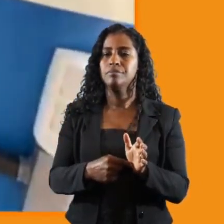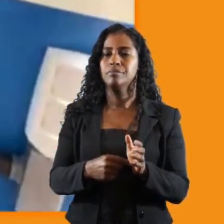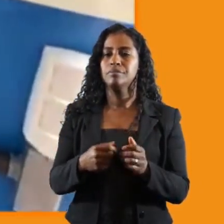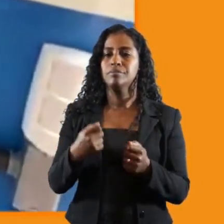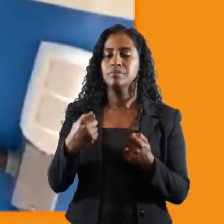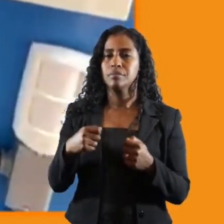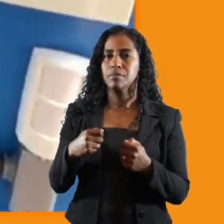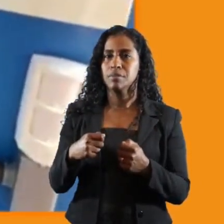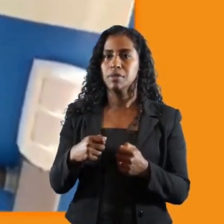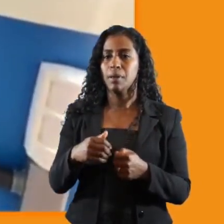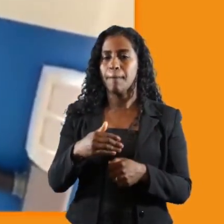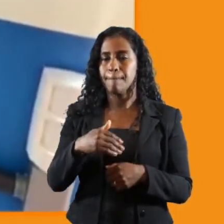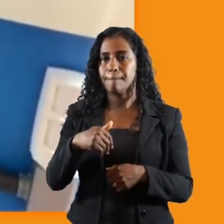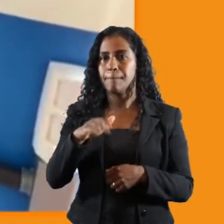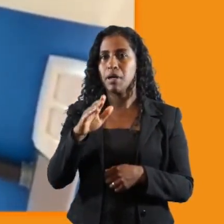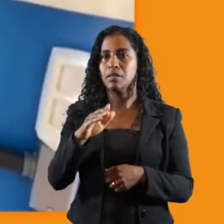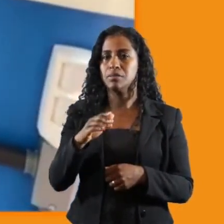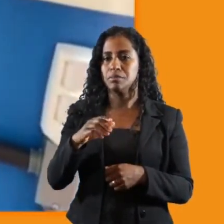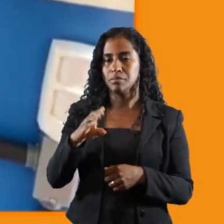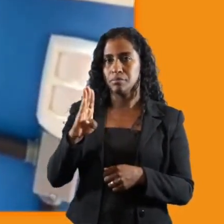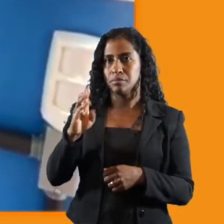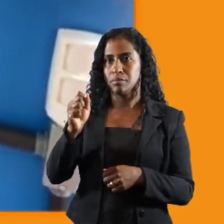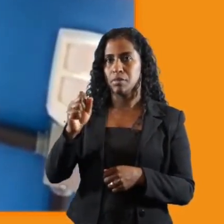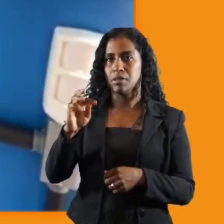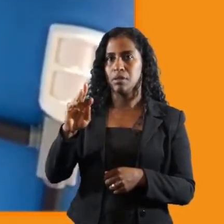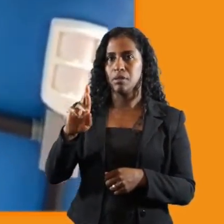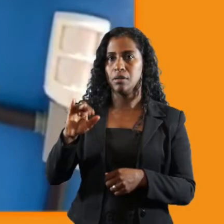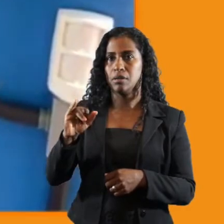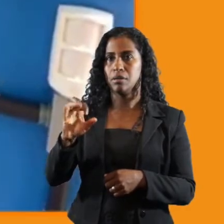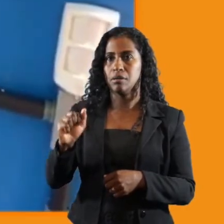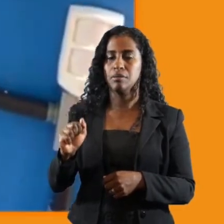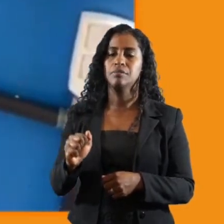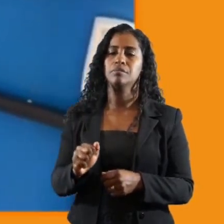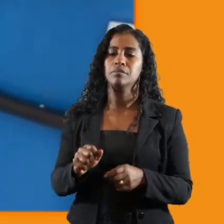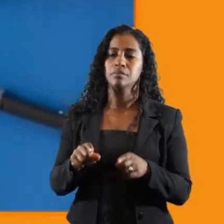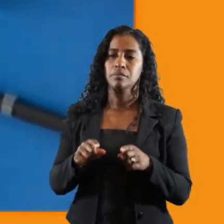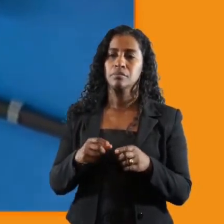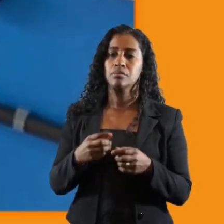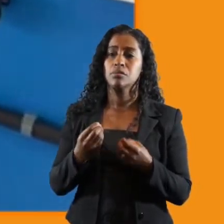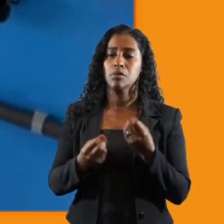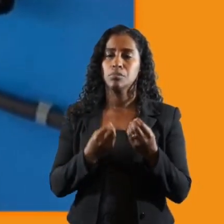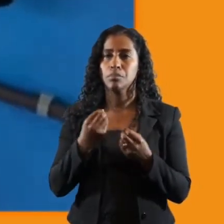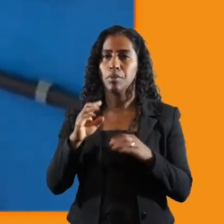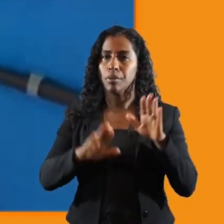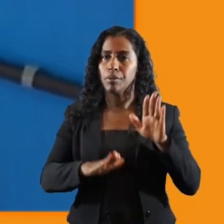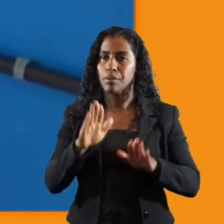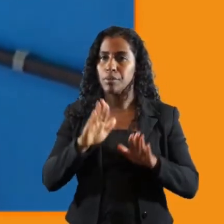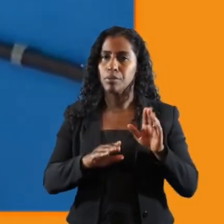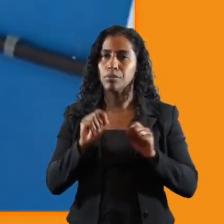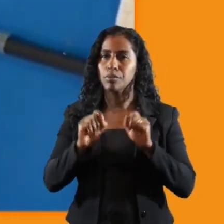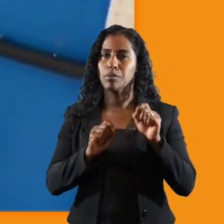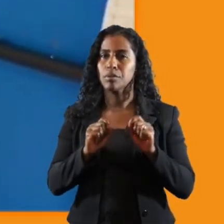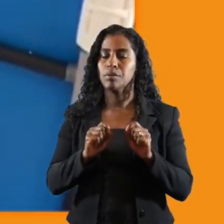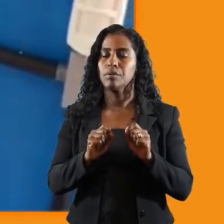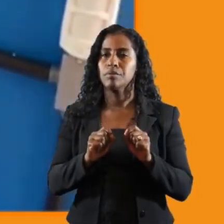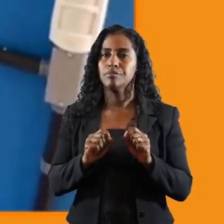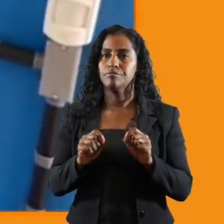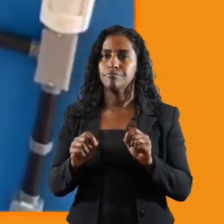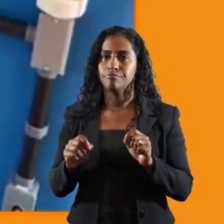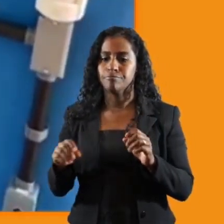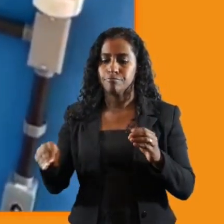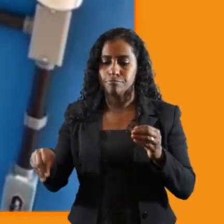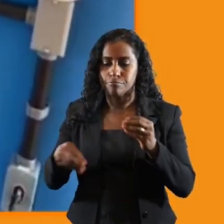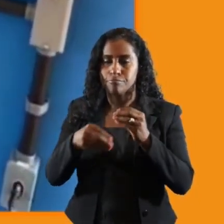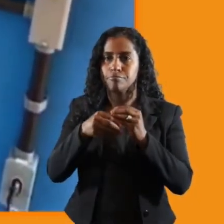quantidade de bateria. Então, dependendo do teu nível de carga, o que você quer ligar, isso vai ser correlacionado ao conjunto